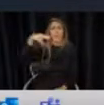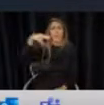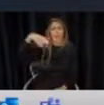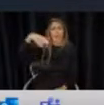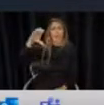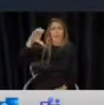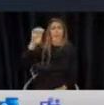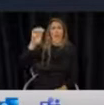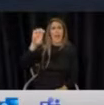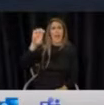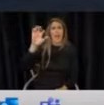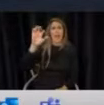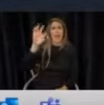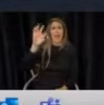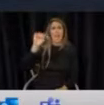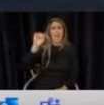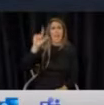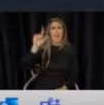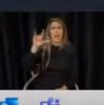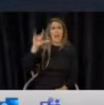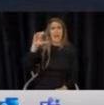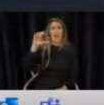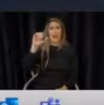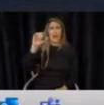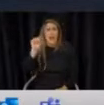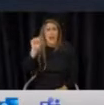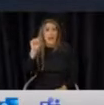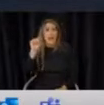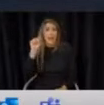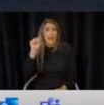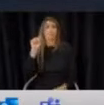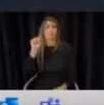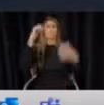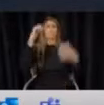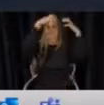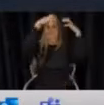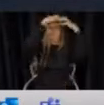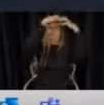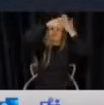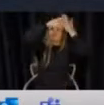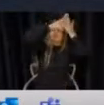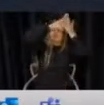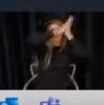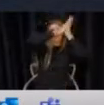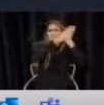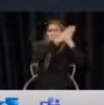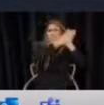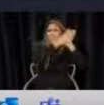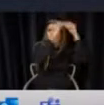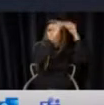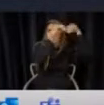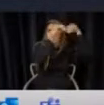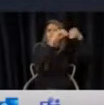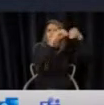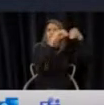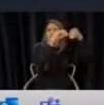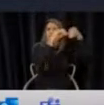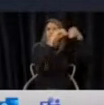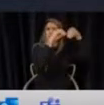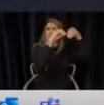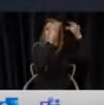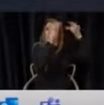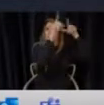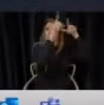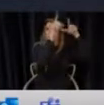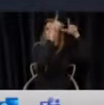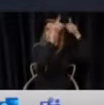coração para. Mas não, o nosso cérebro ele exerce uma função primordial, que ele parando de ter sua função, consequentemente